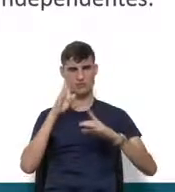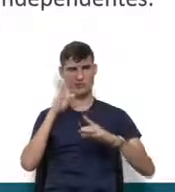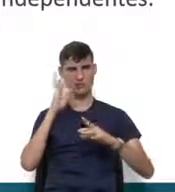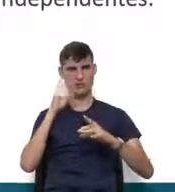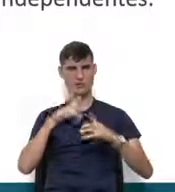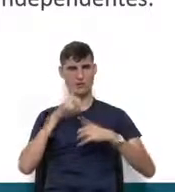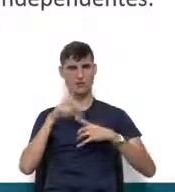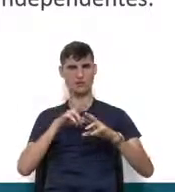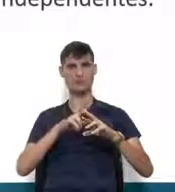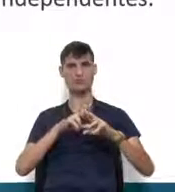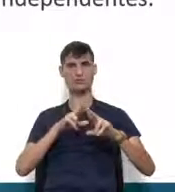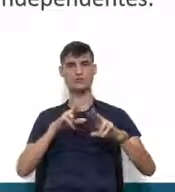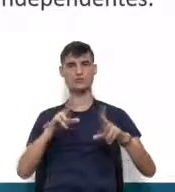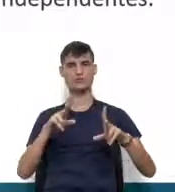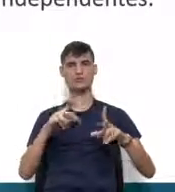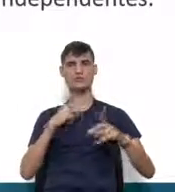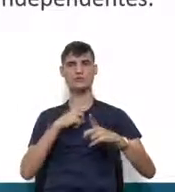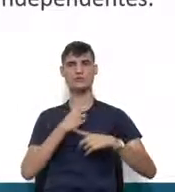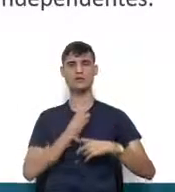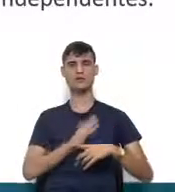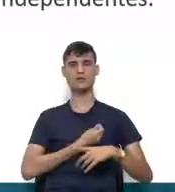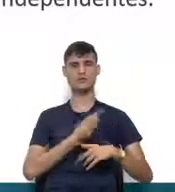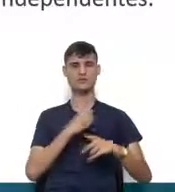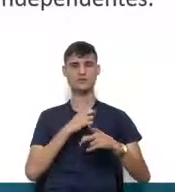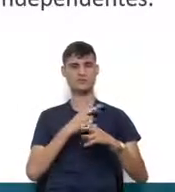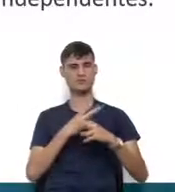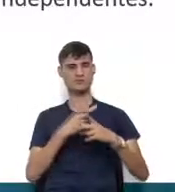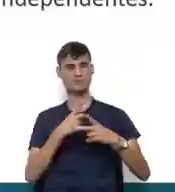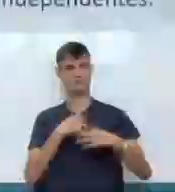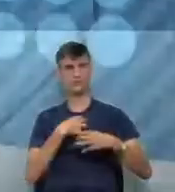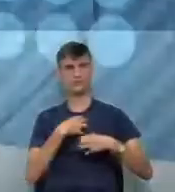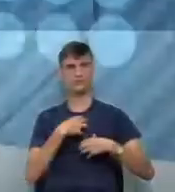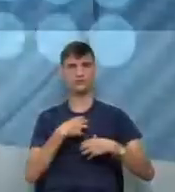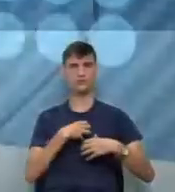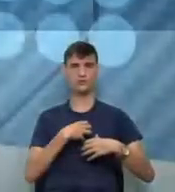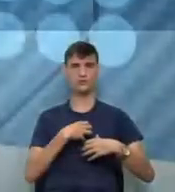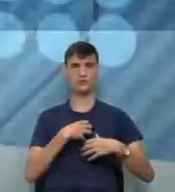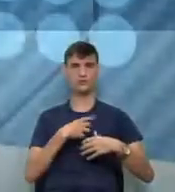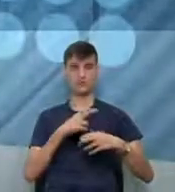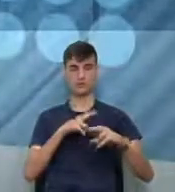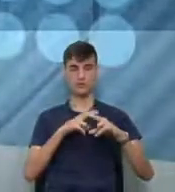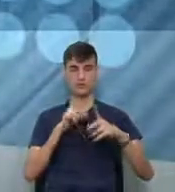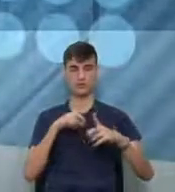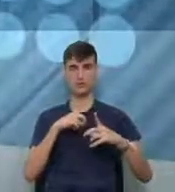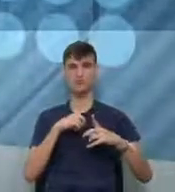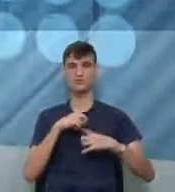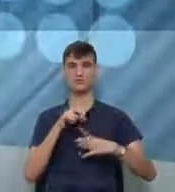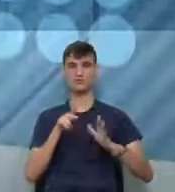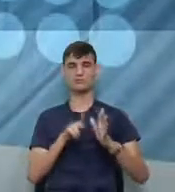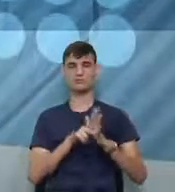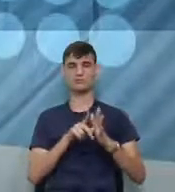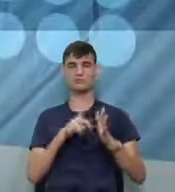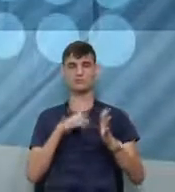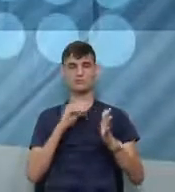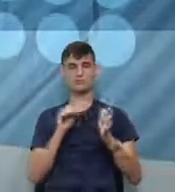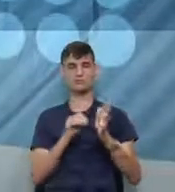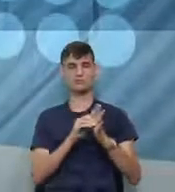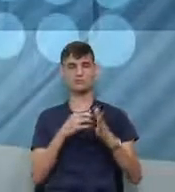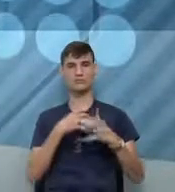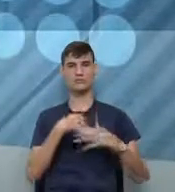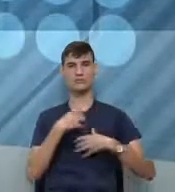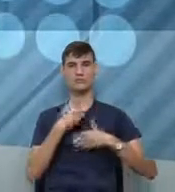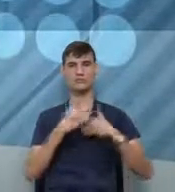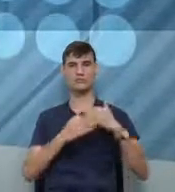equações diferenciais, elas têm algumas condições. Isso é um termo que você tem que estar